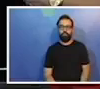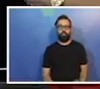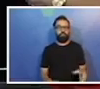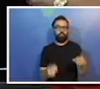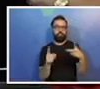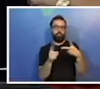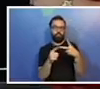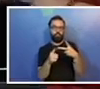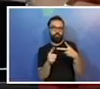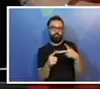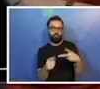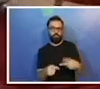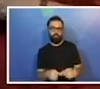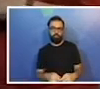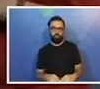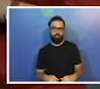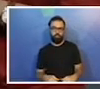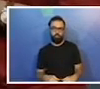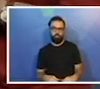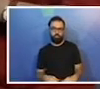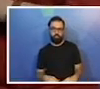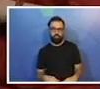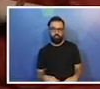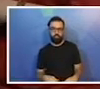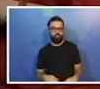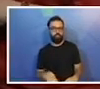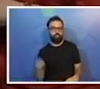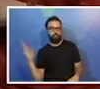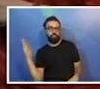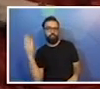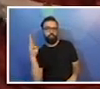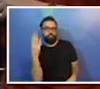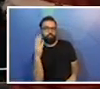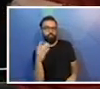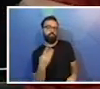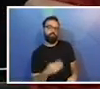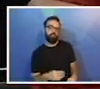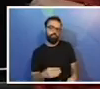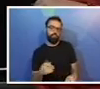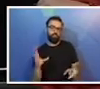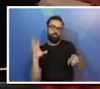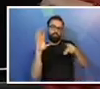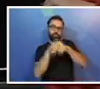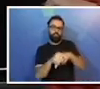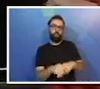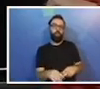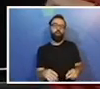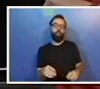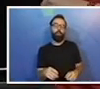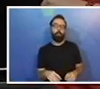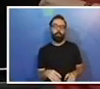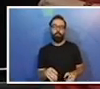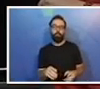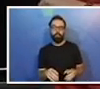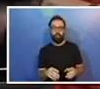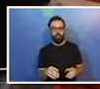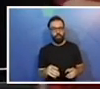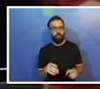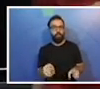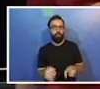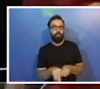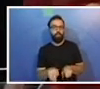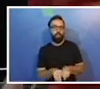A segunda hipótese sugere que os tubarões atacam o ser humano porque o confundem com